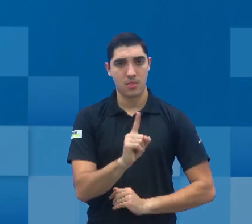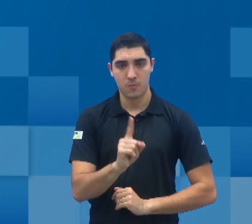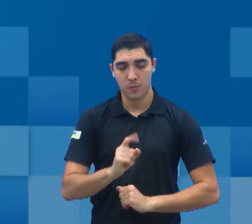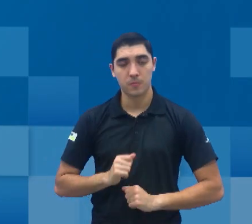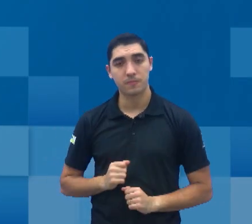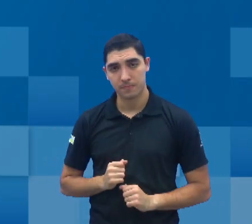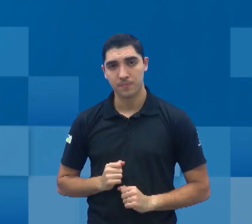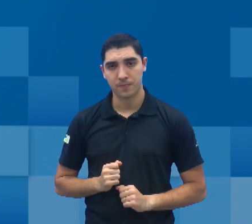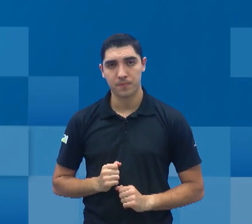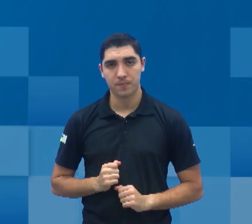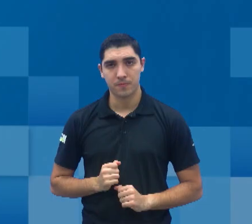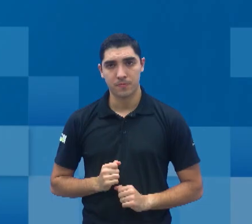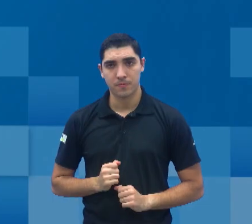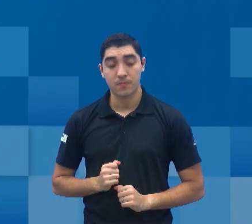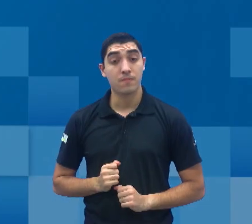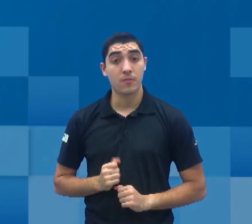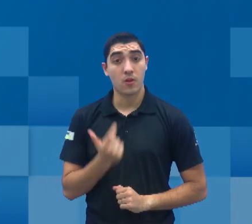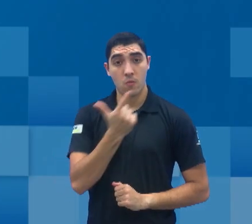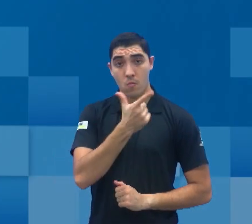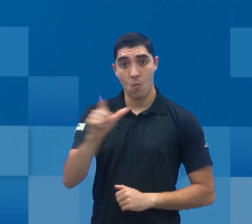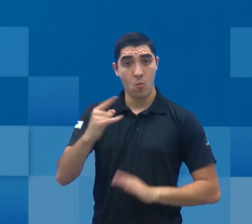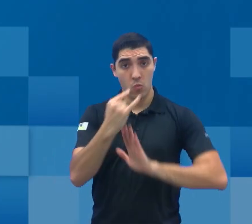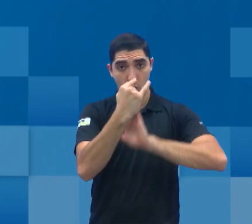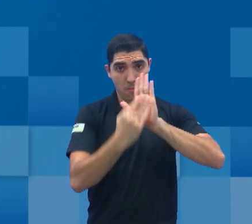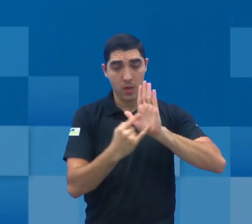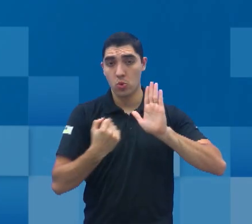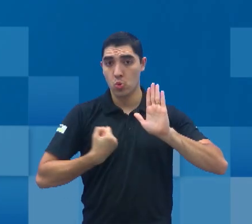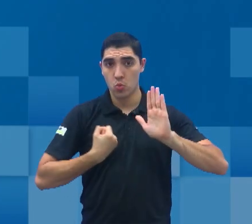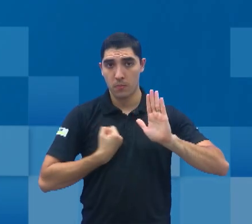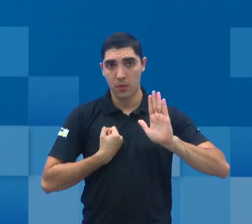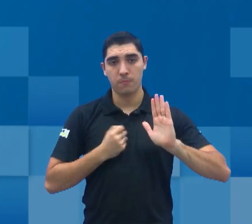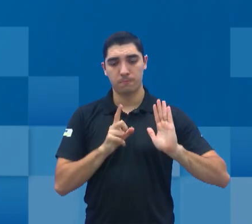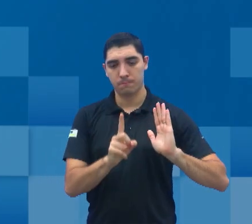rejeitado. Em votação, o requerimento de número